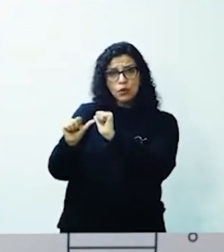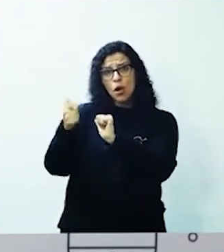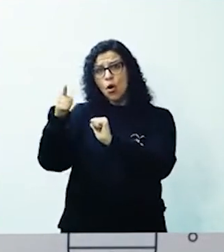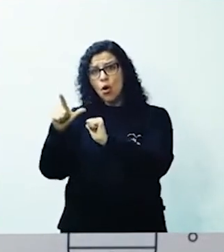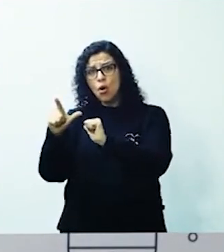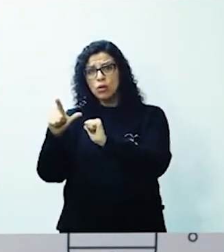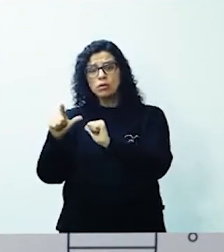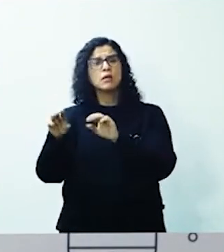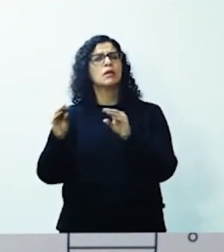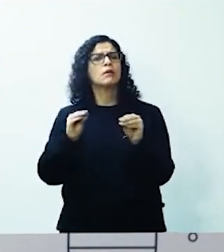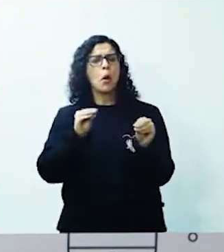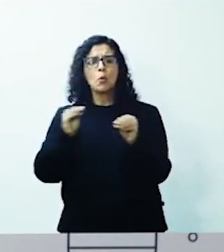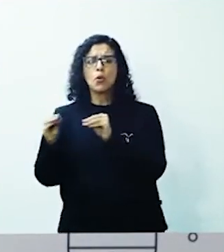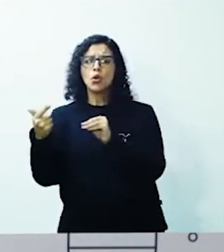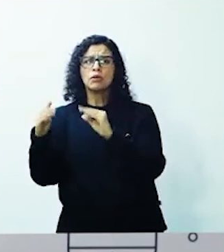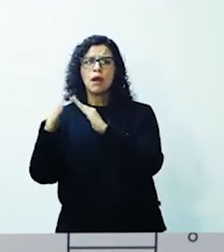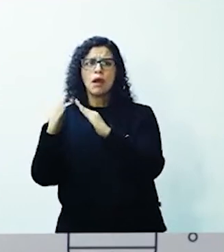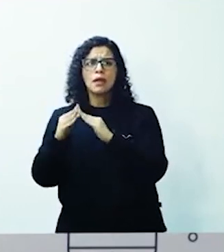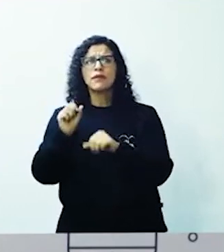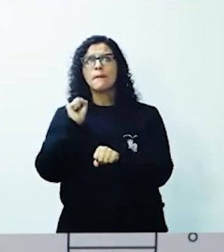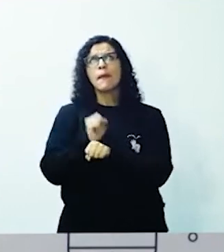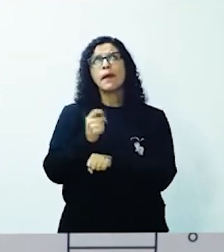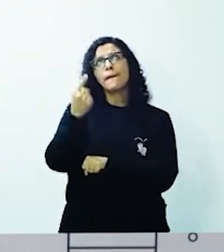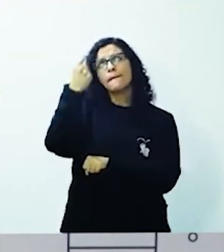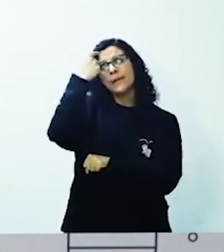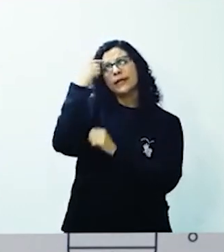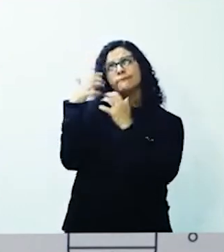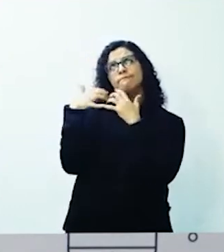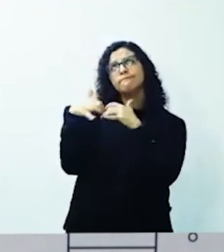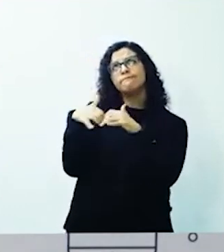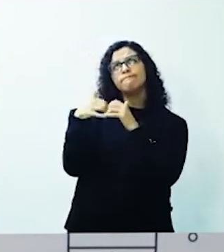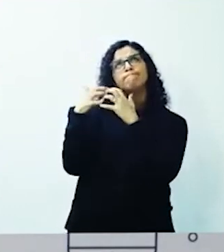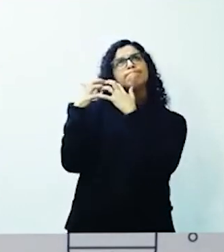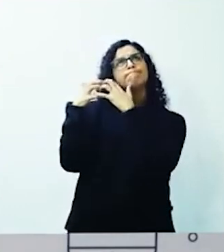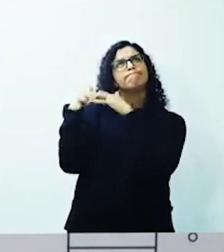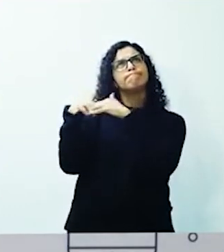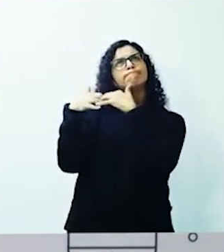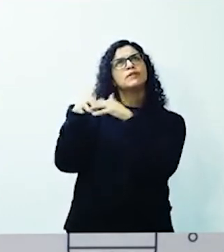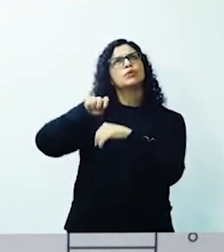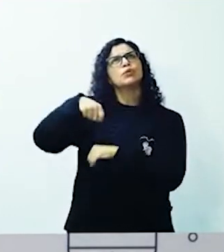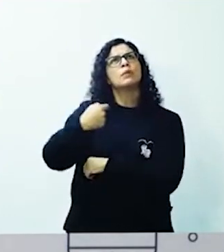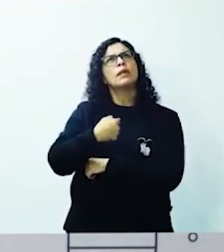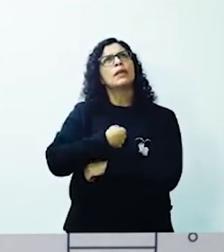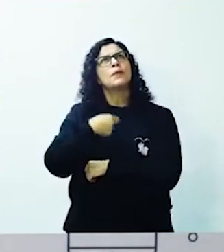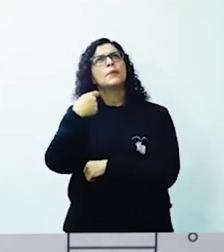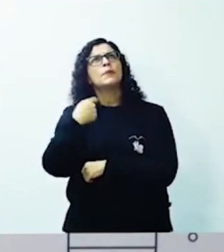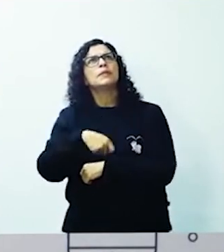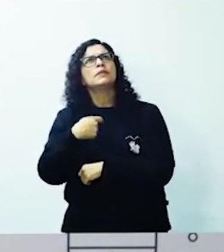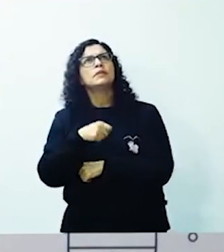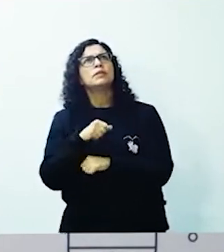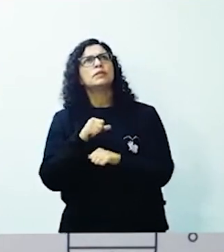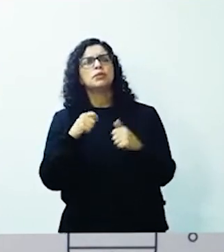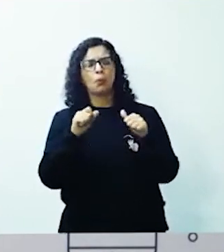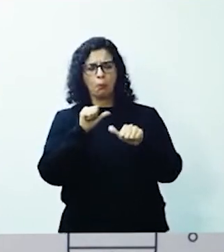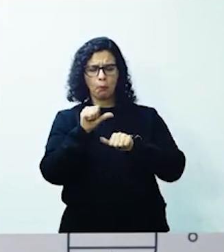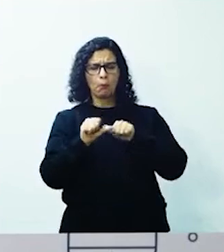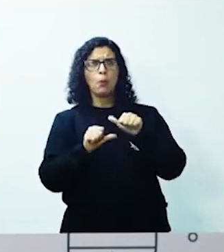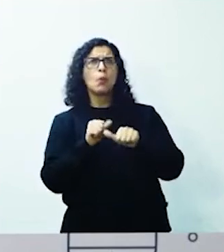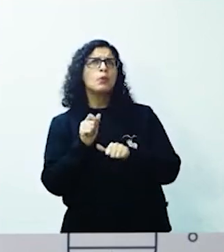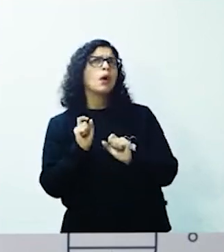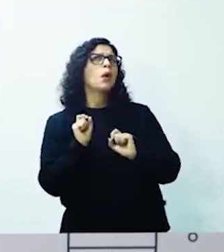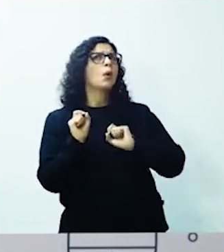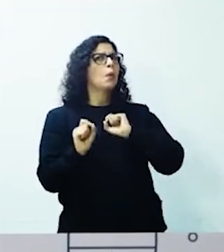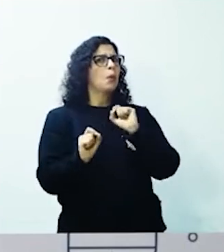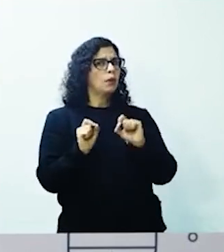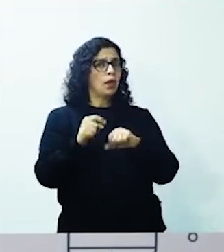preciso mudar para você? Pare um pouquinho, pense, reflita a respeito. O que é preciso